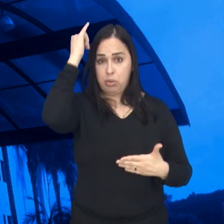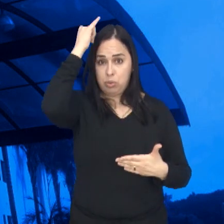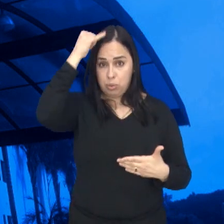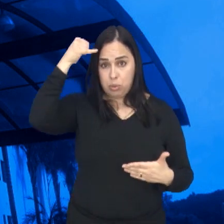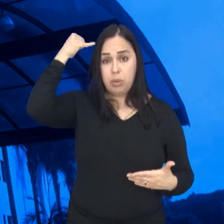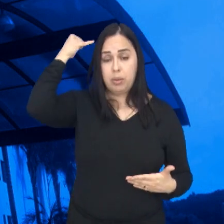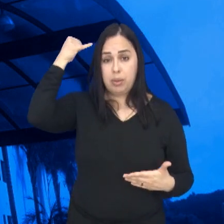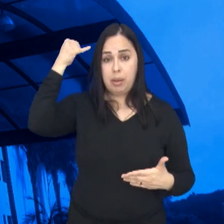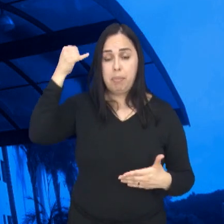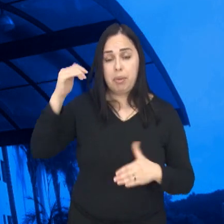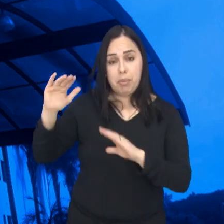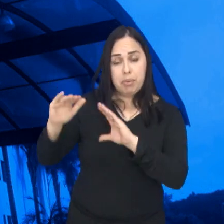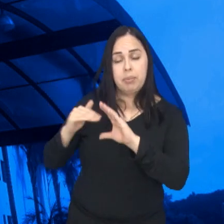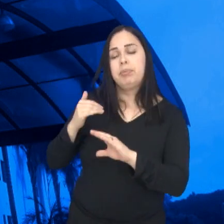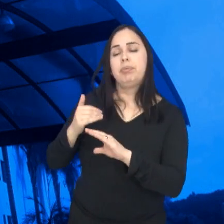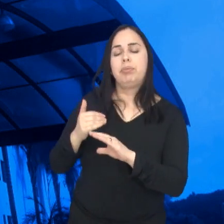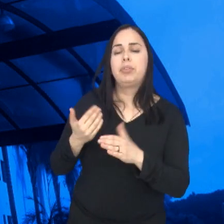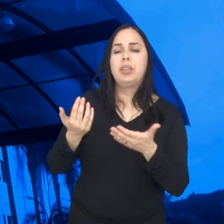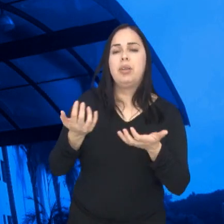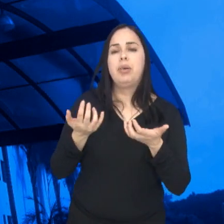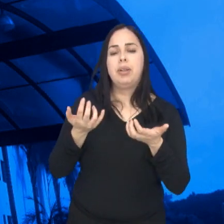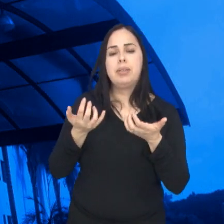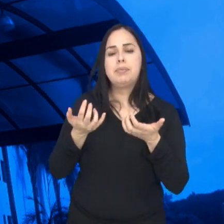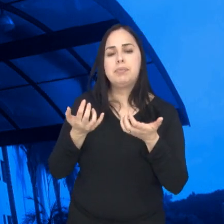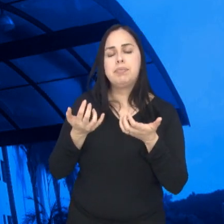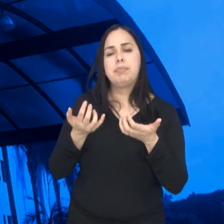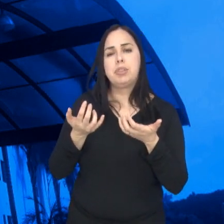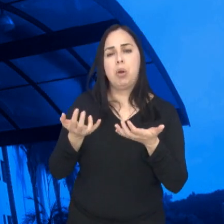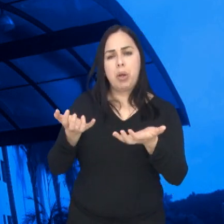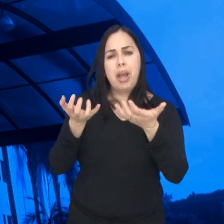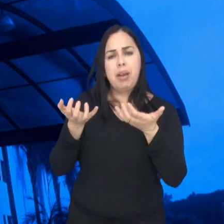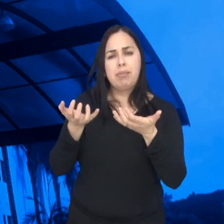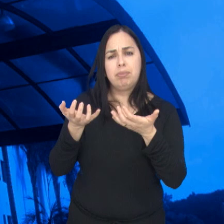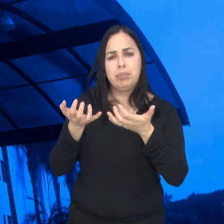Cláudio, e eu queria endossar